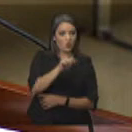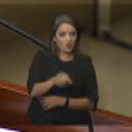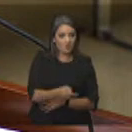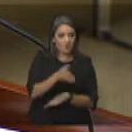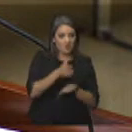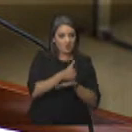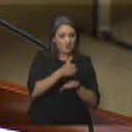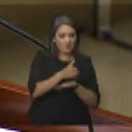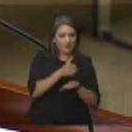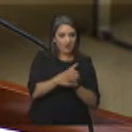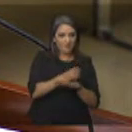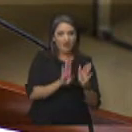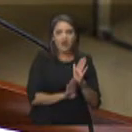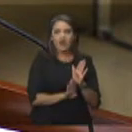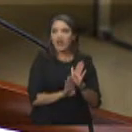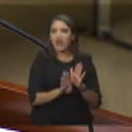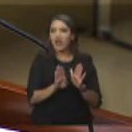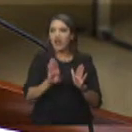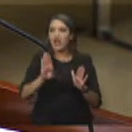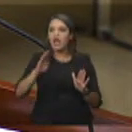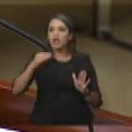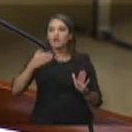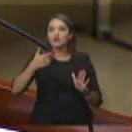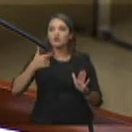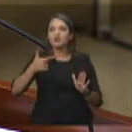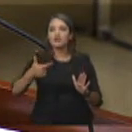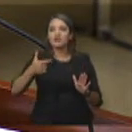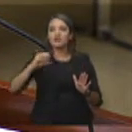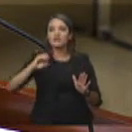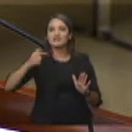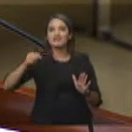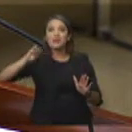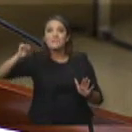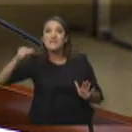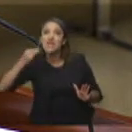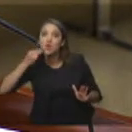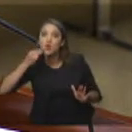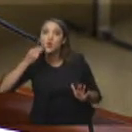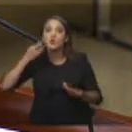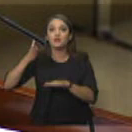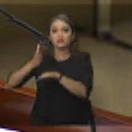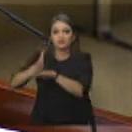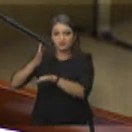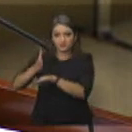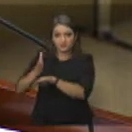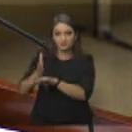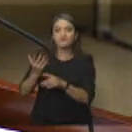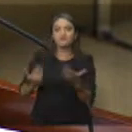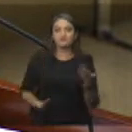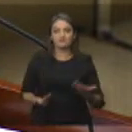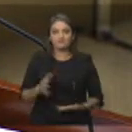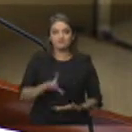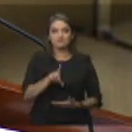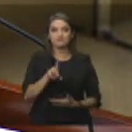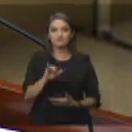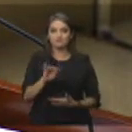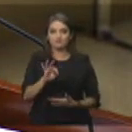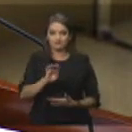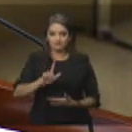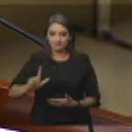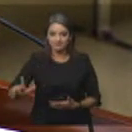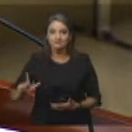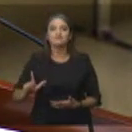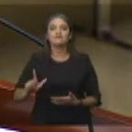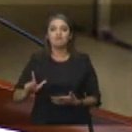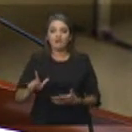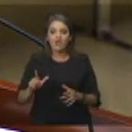acessos para 207 milhões de acessos aos serviços digitais da base